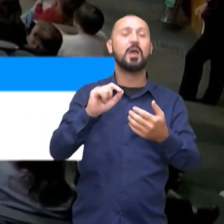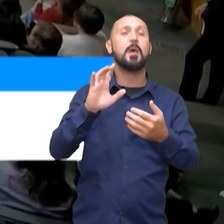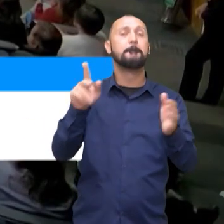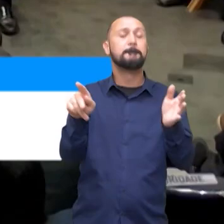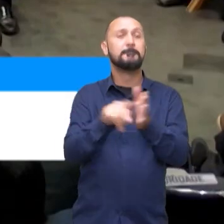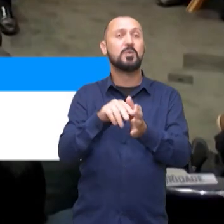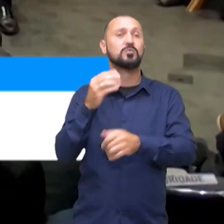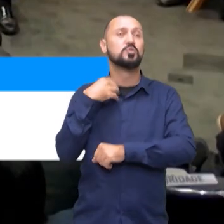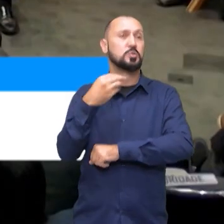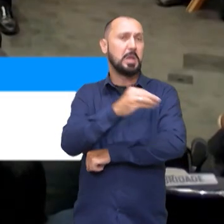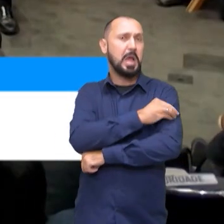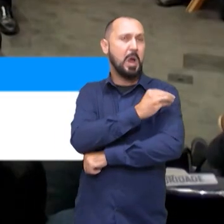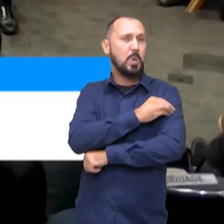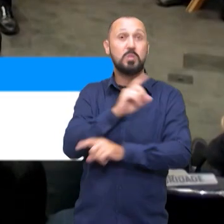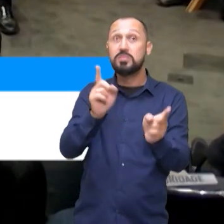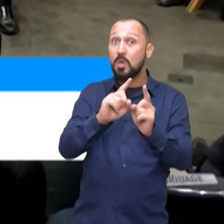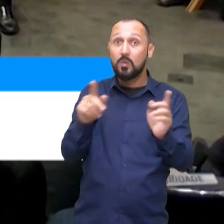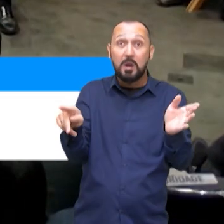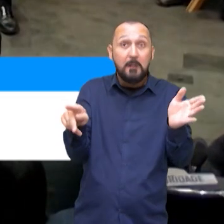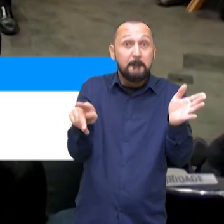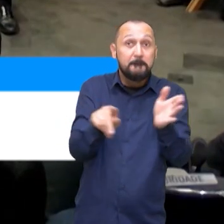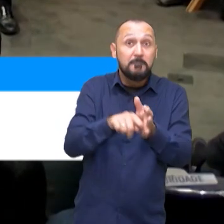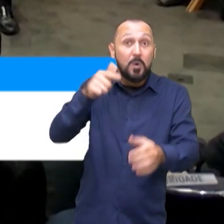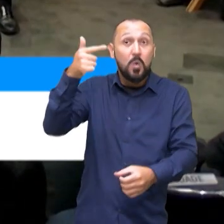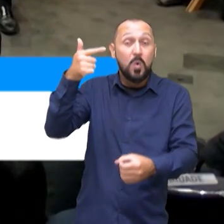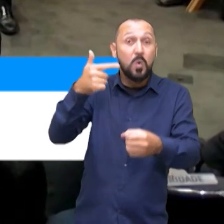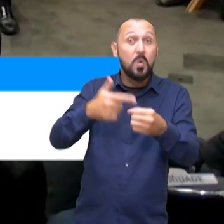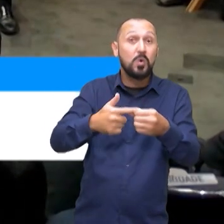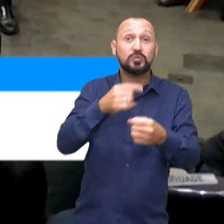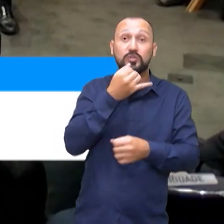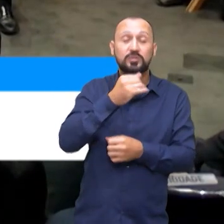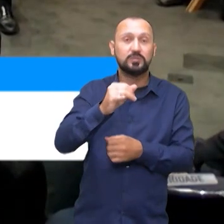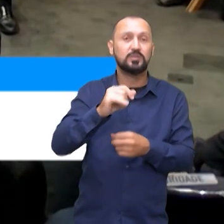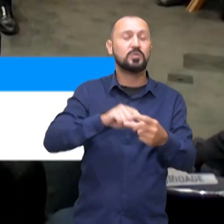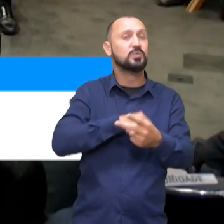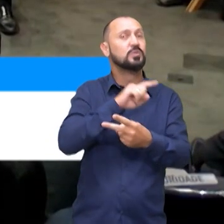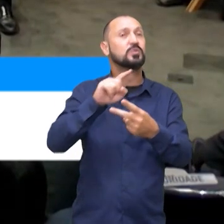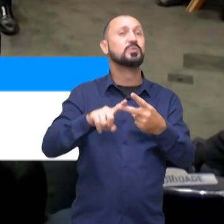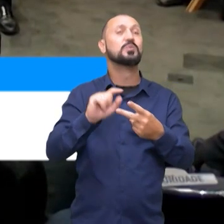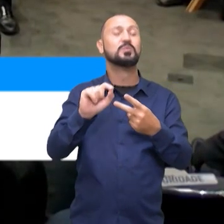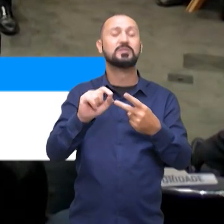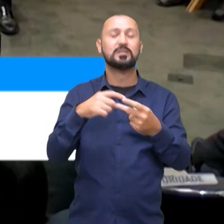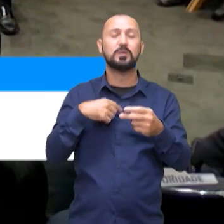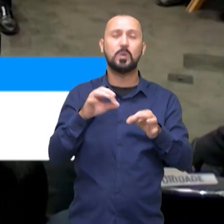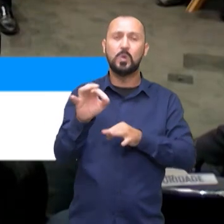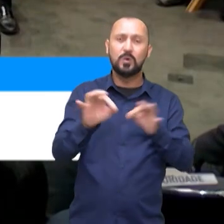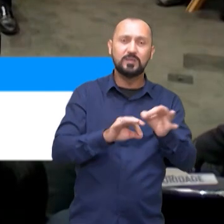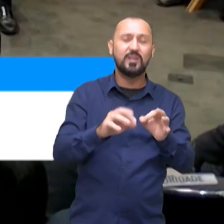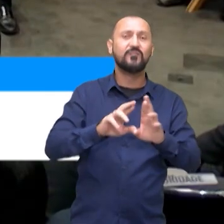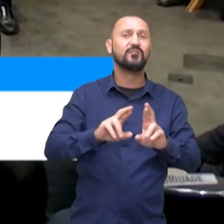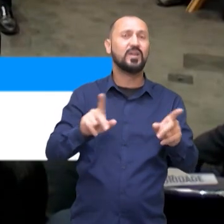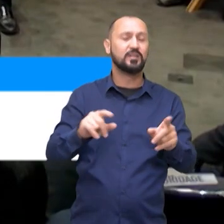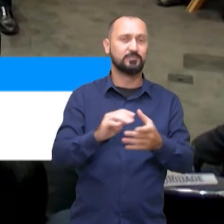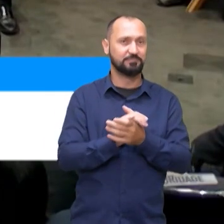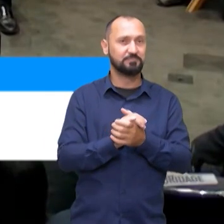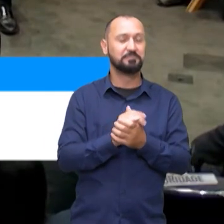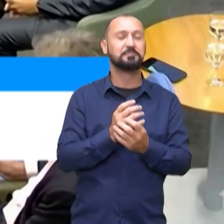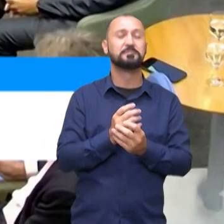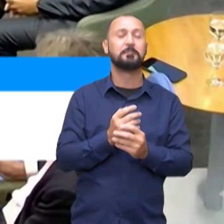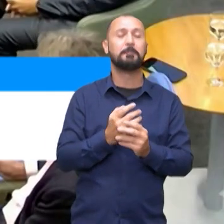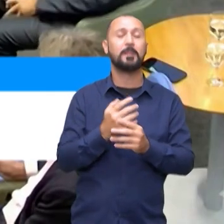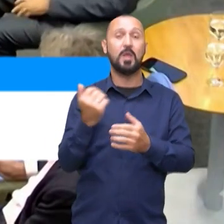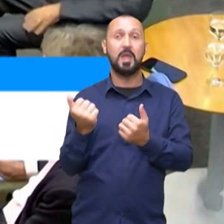sucro alcooleiro, agora é sucro energético. E vocês já estão na segunda geração, né? Vocês já estão fazendo a